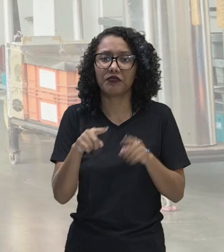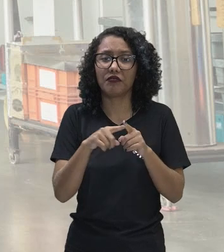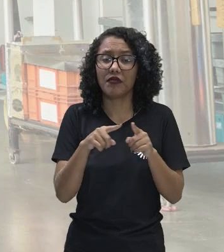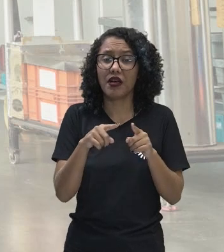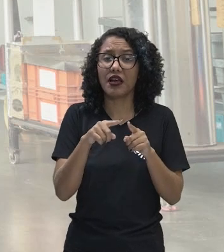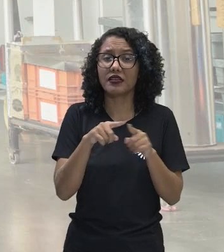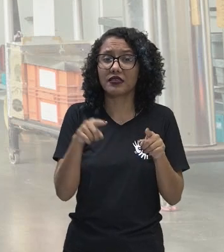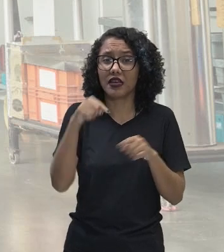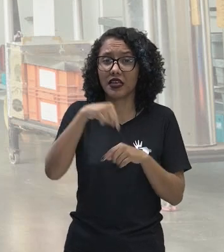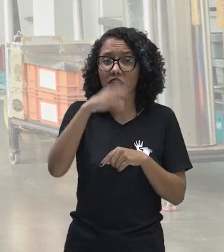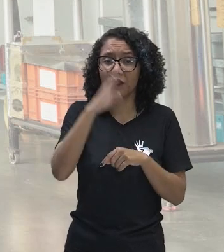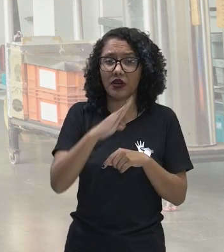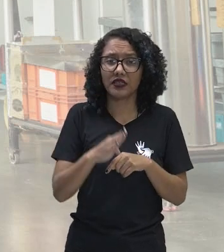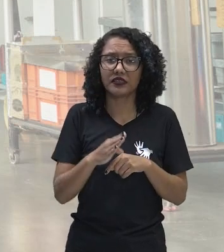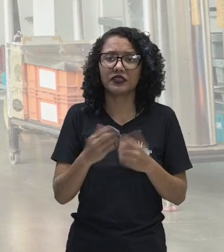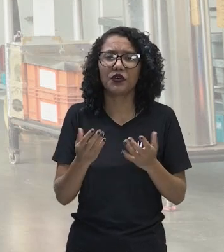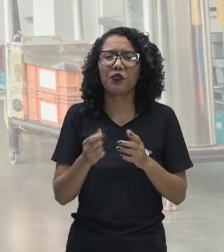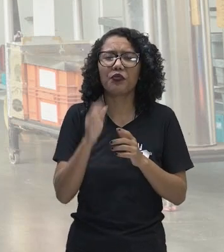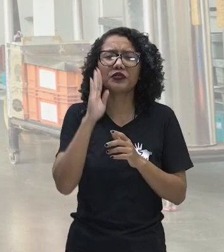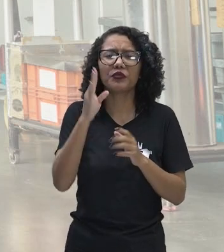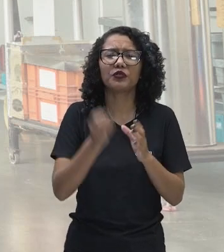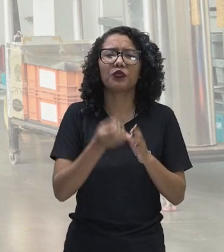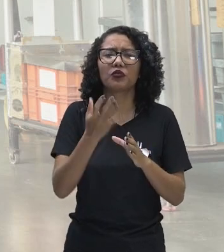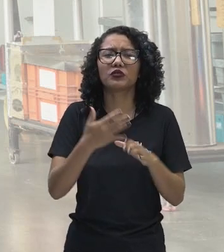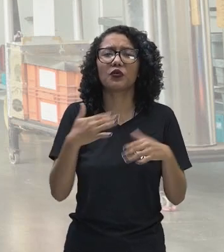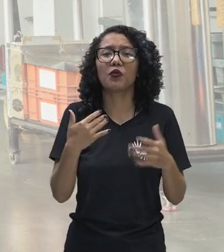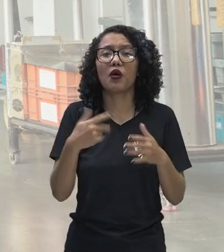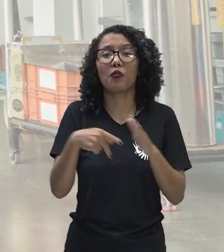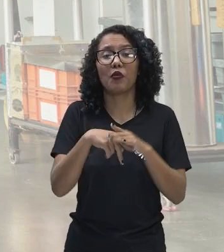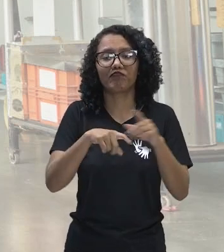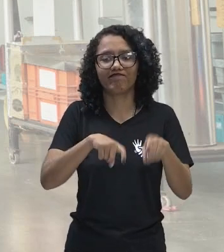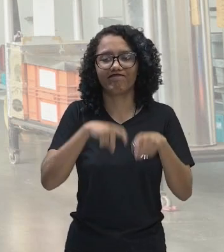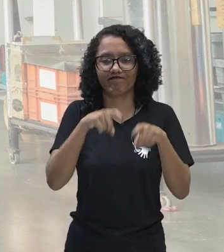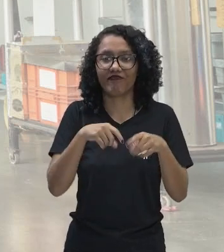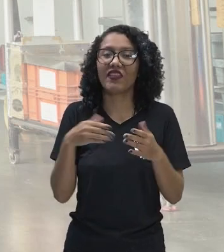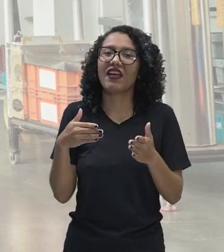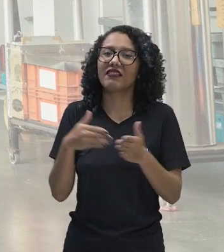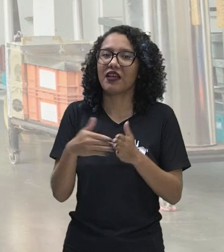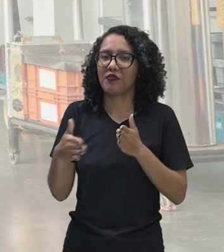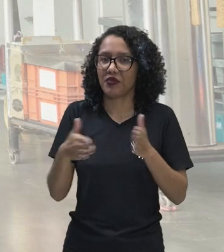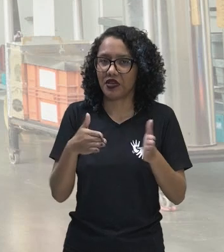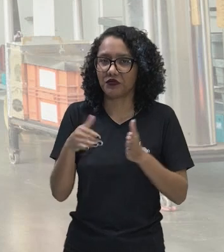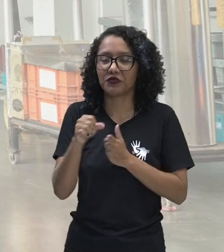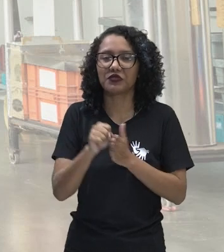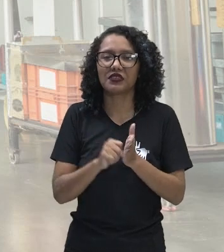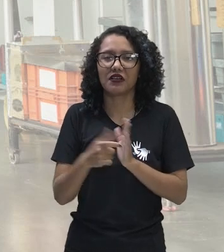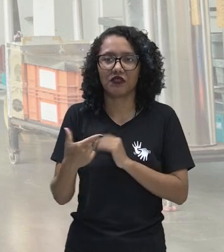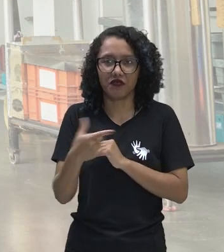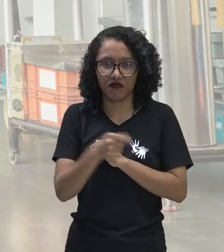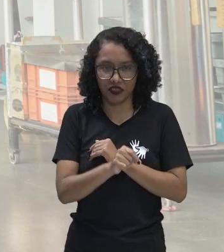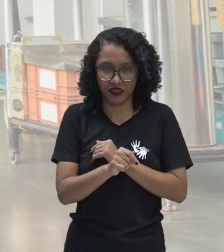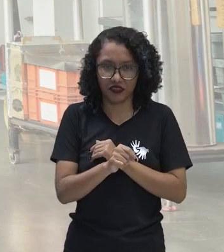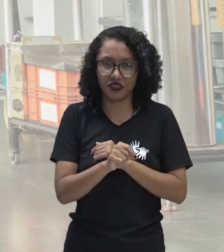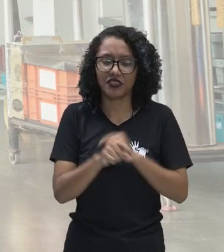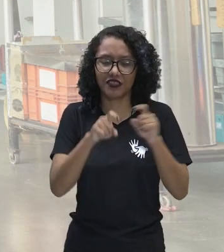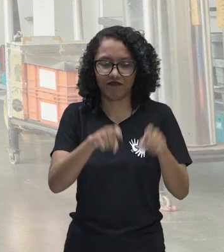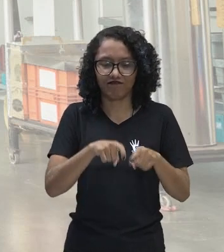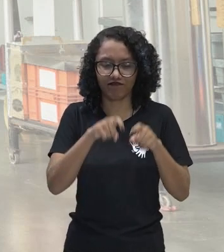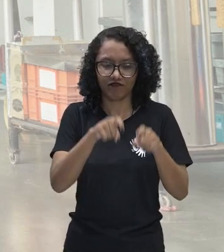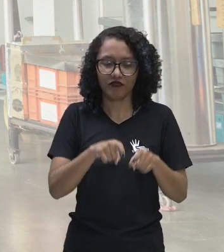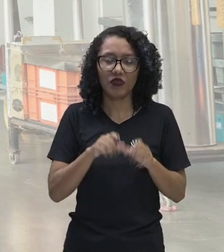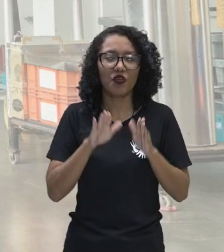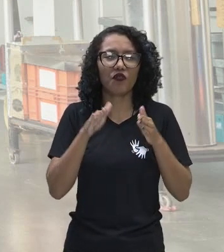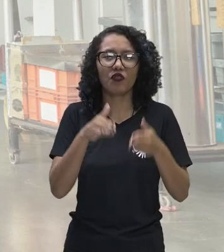a produção agrária até o século XX. E essa produção agrária ela era voltada para o